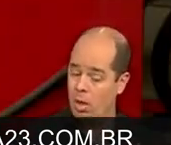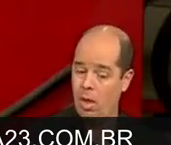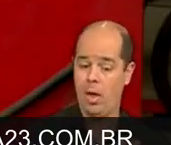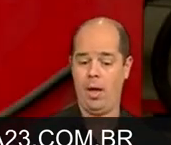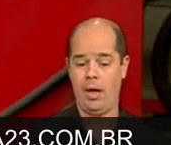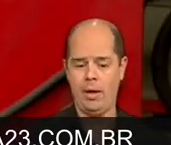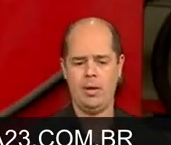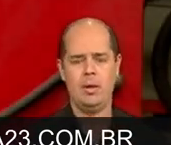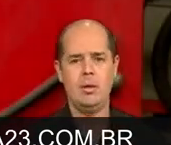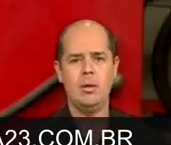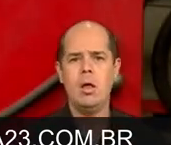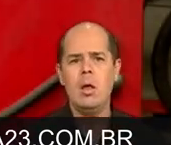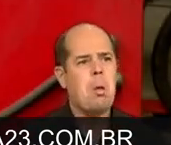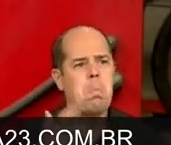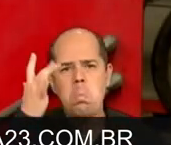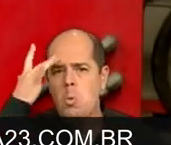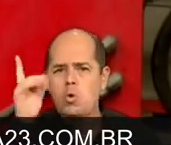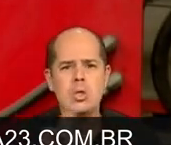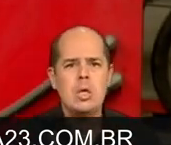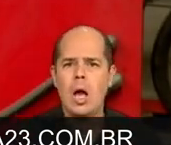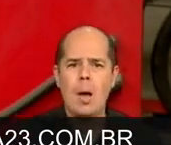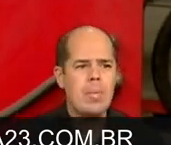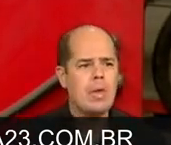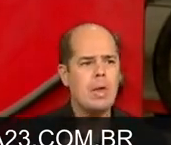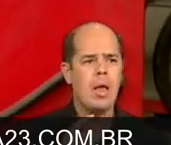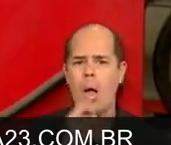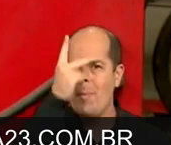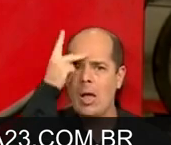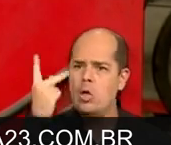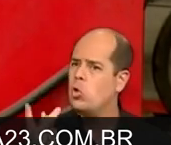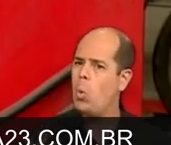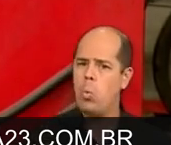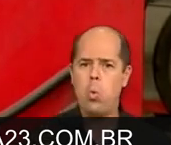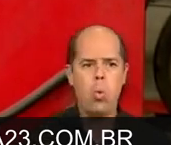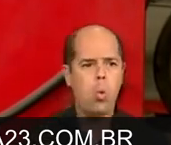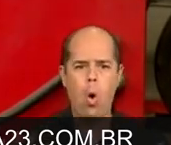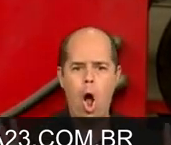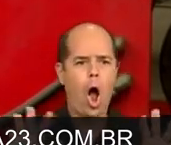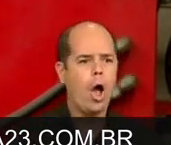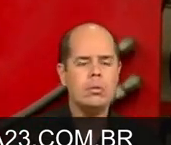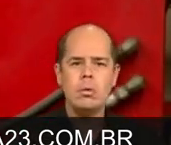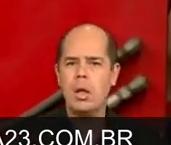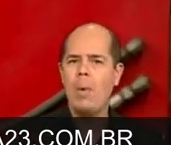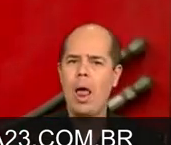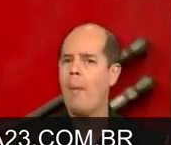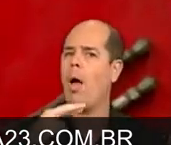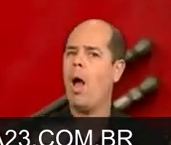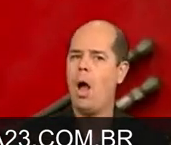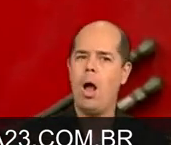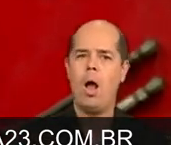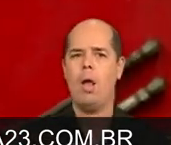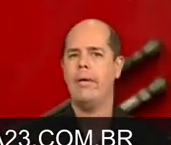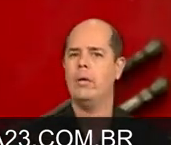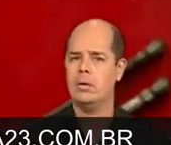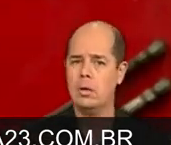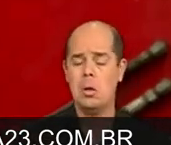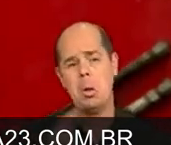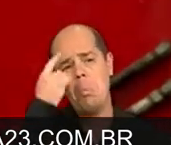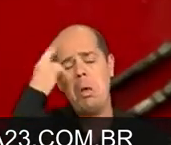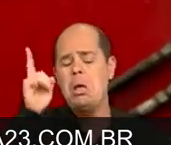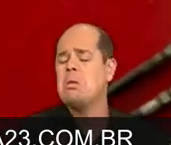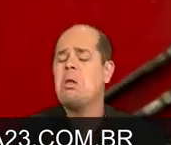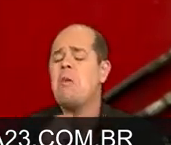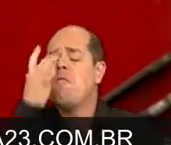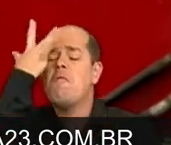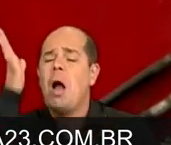tanto de gente que era preciso para gerar, né, todo um processo desse tamanho, né? A gente achava que chegava lá, jogava no ferro